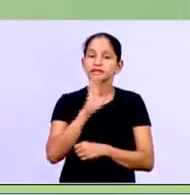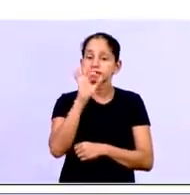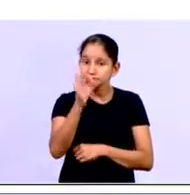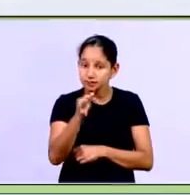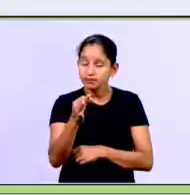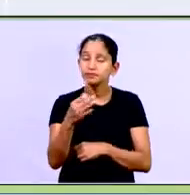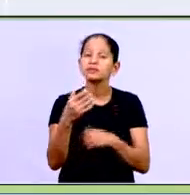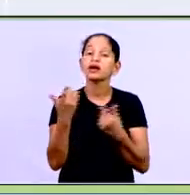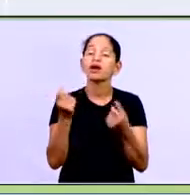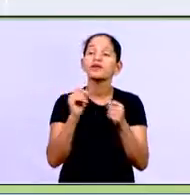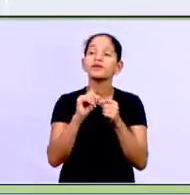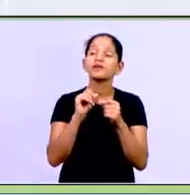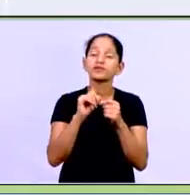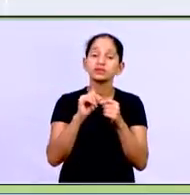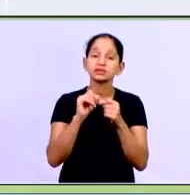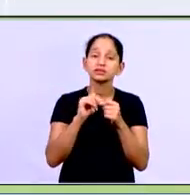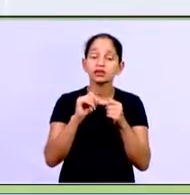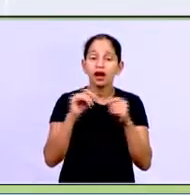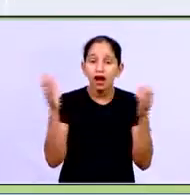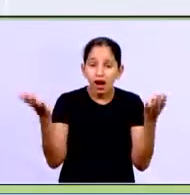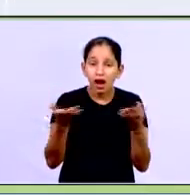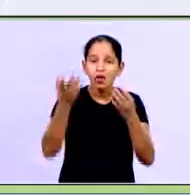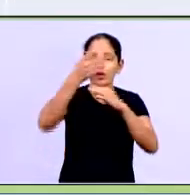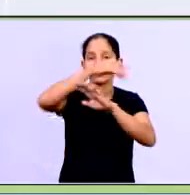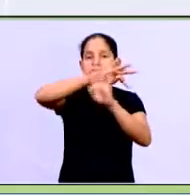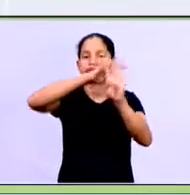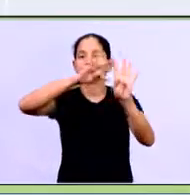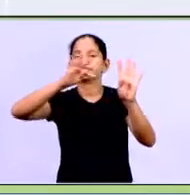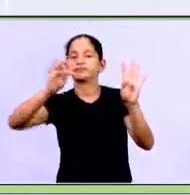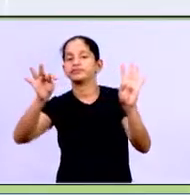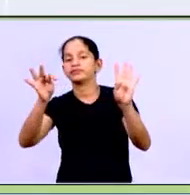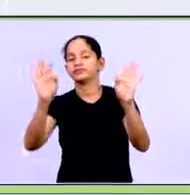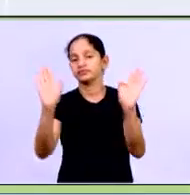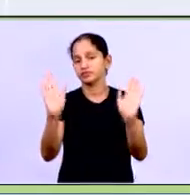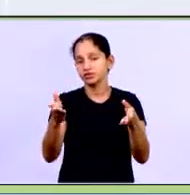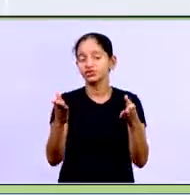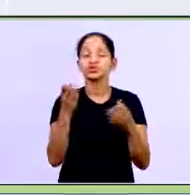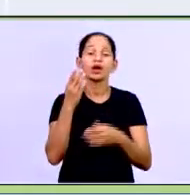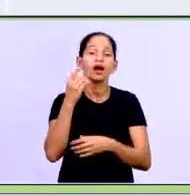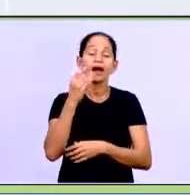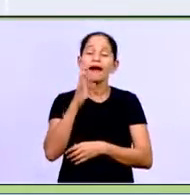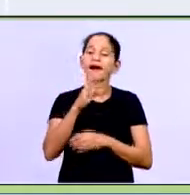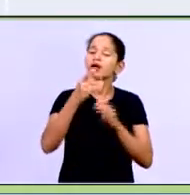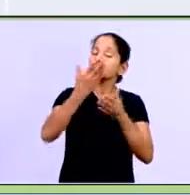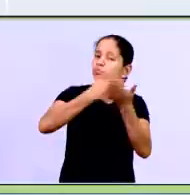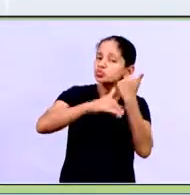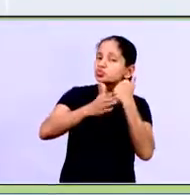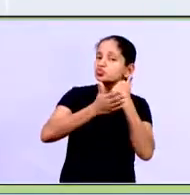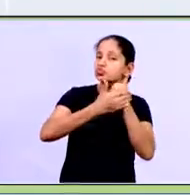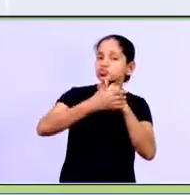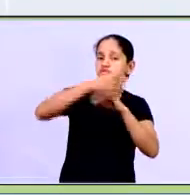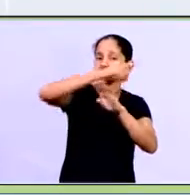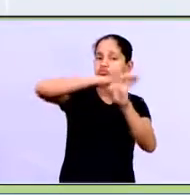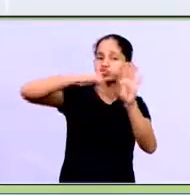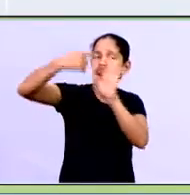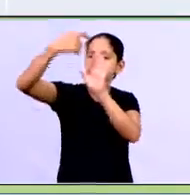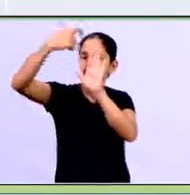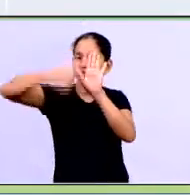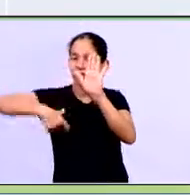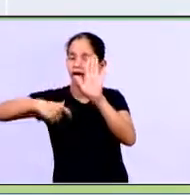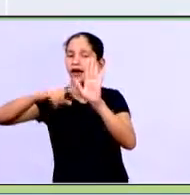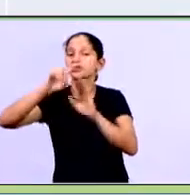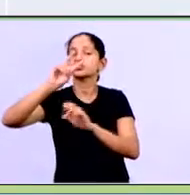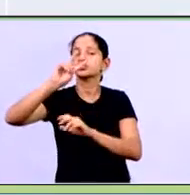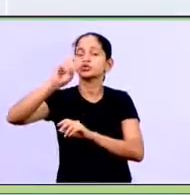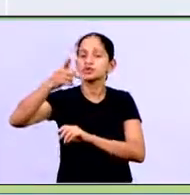parcelas. E aí eu vou para a minha planilha. Pessoal, observe. Eu já preenchi aqui os 4 períodos,